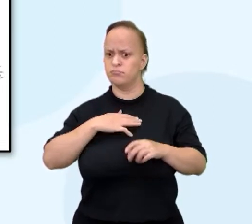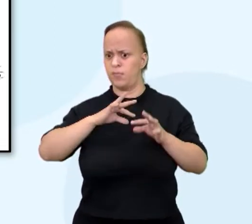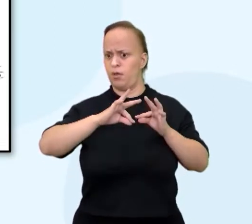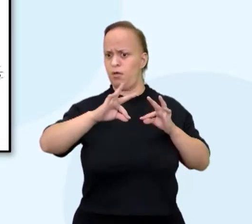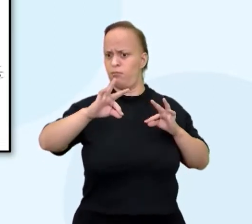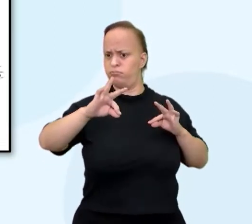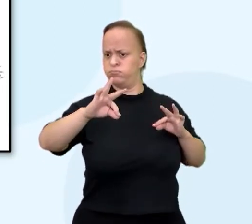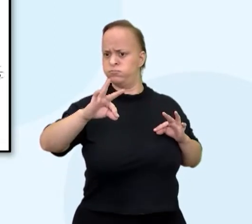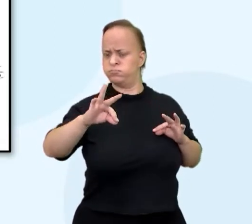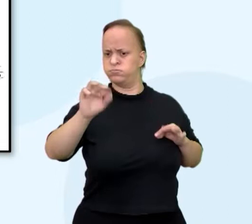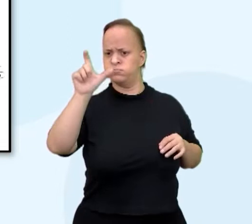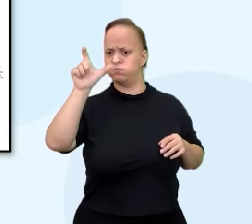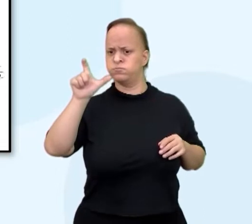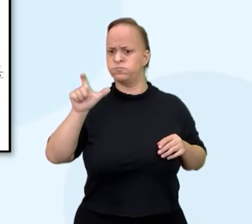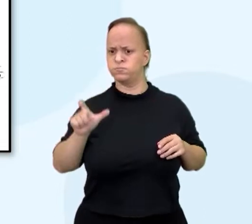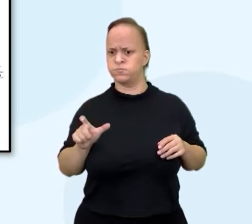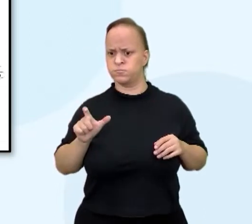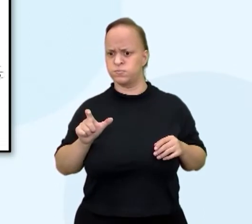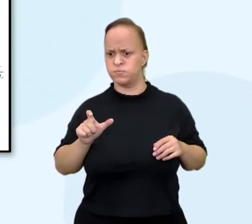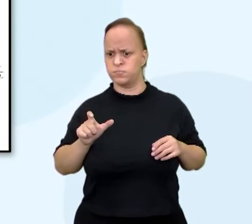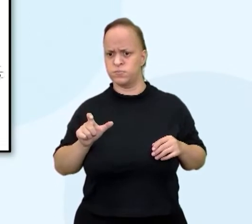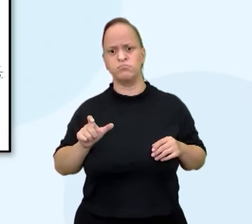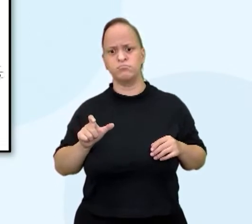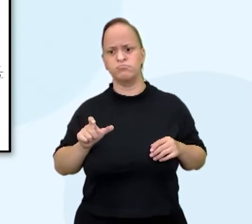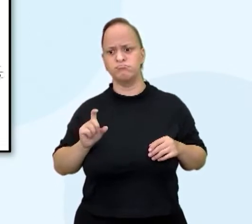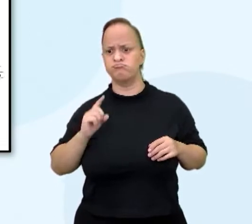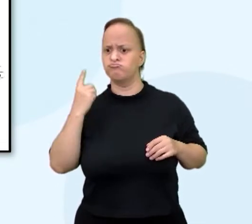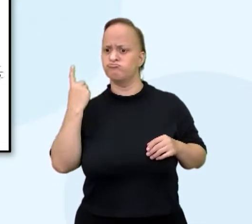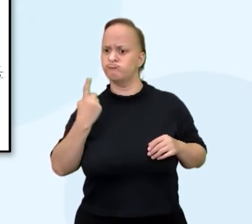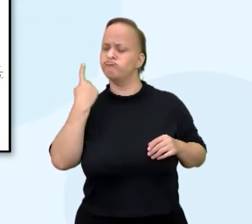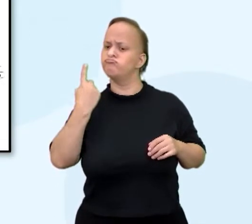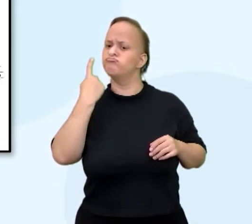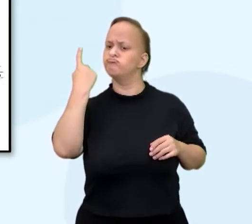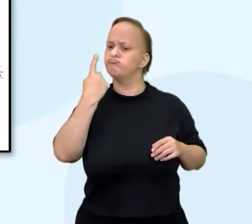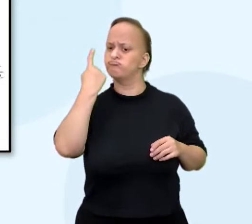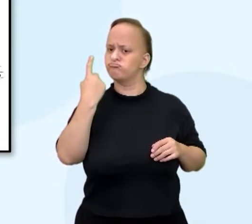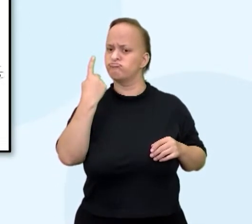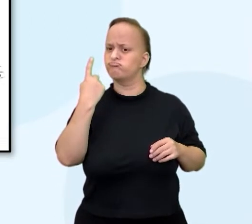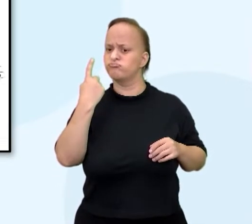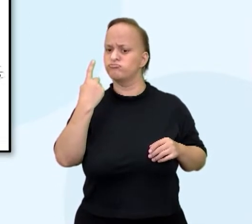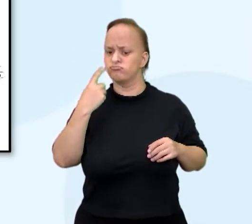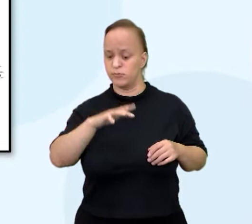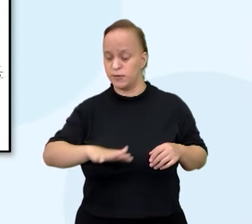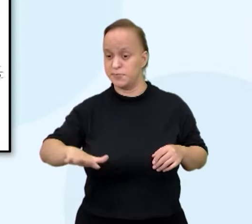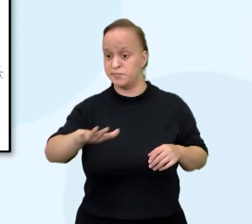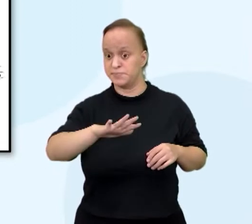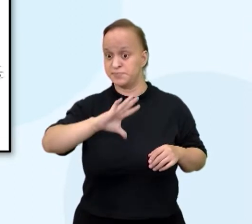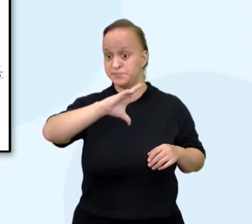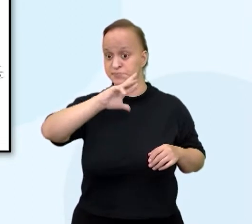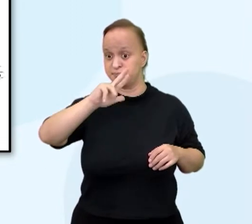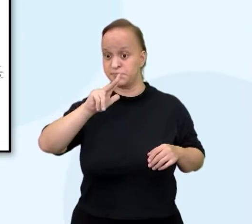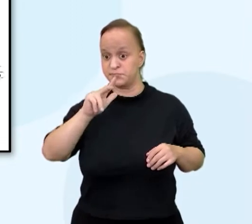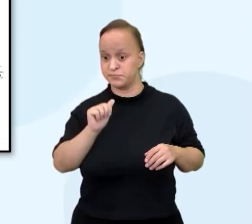né? Então, ele é um homem gigantesco. É para mostrar a relação de poder. Então, eles colocam a África embaixo e colocam